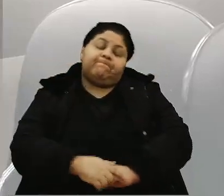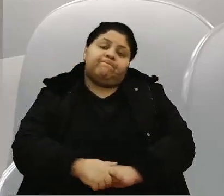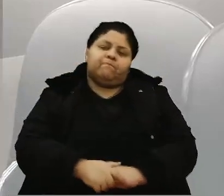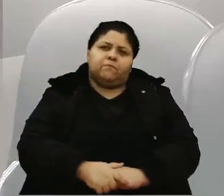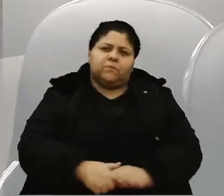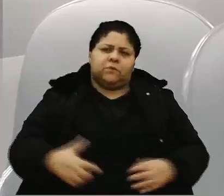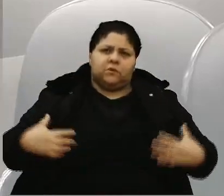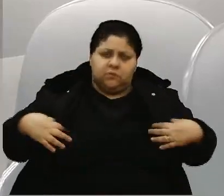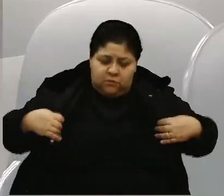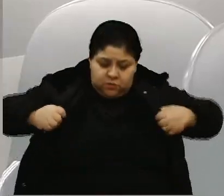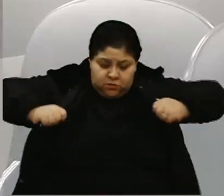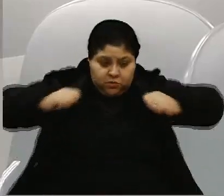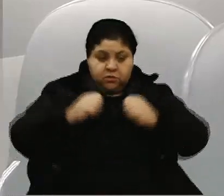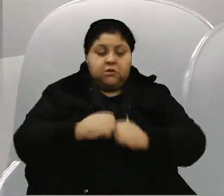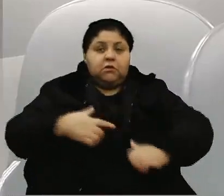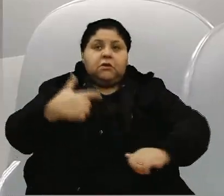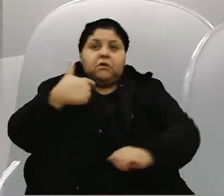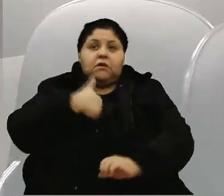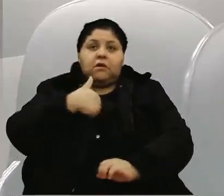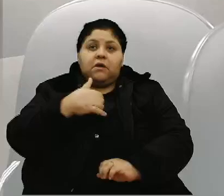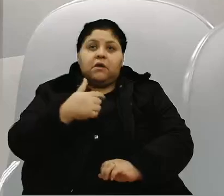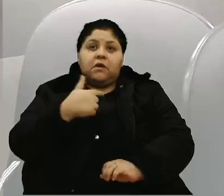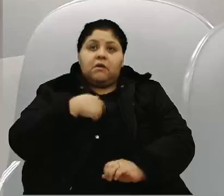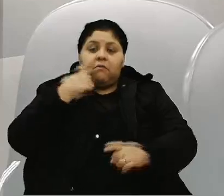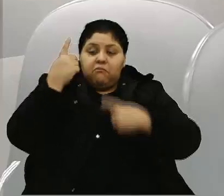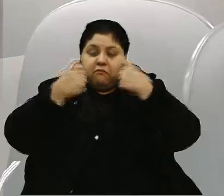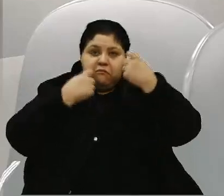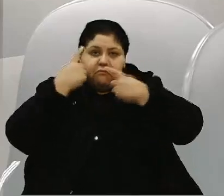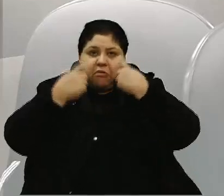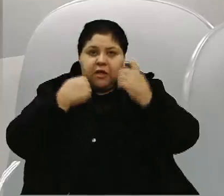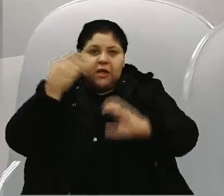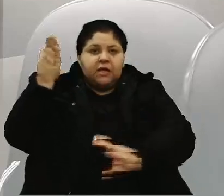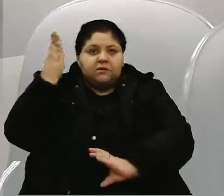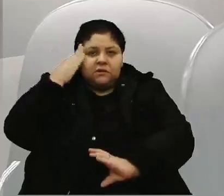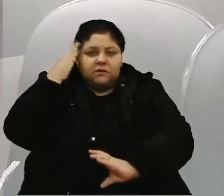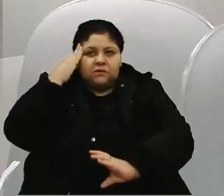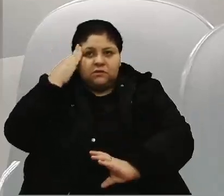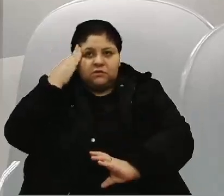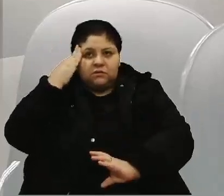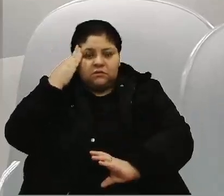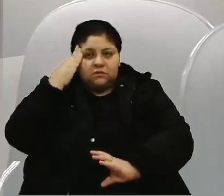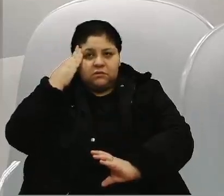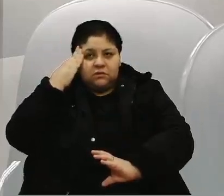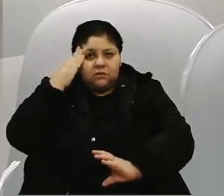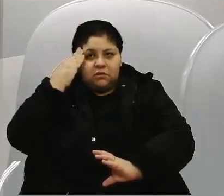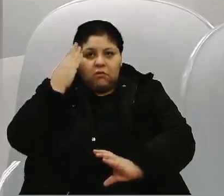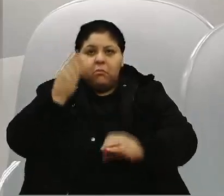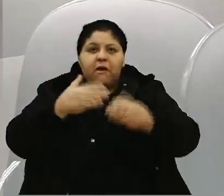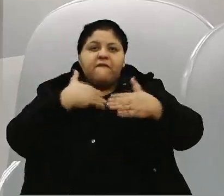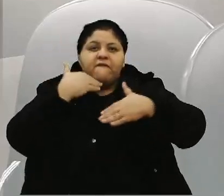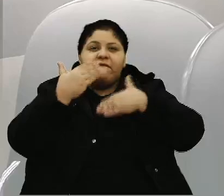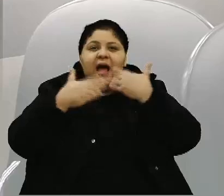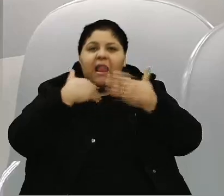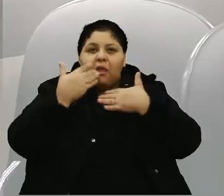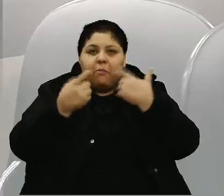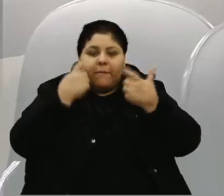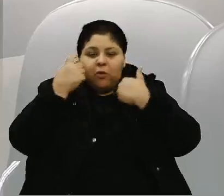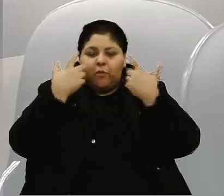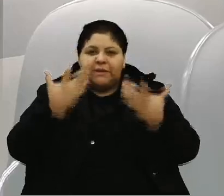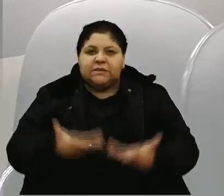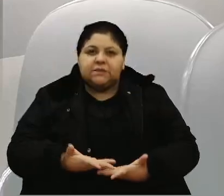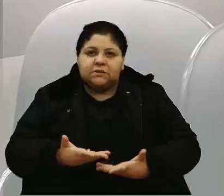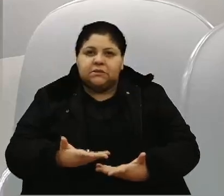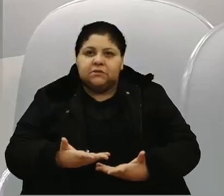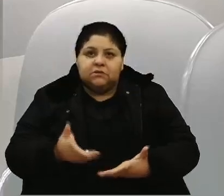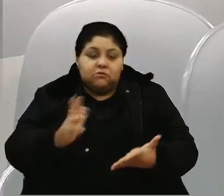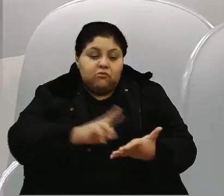e confesso que eu estou muito preocupado, não sei se é um desabafo ou uma preocupação.